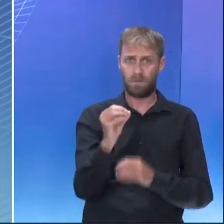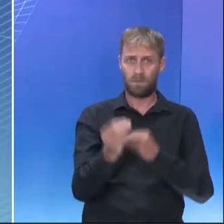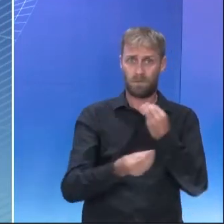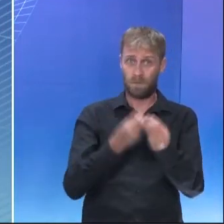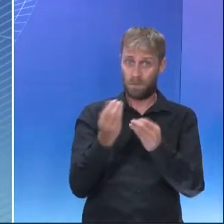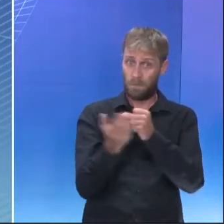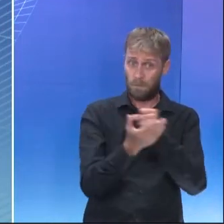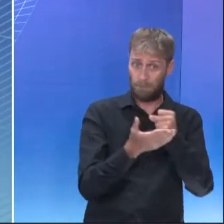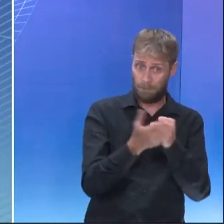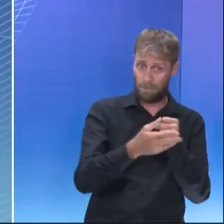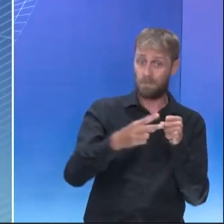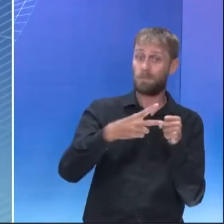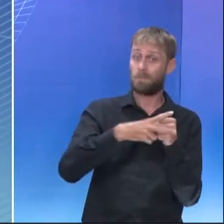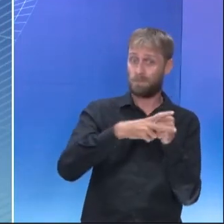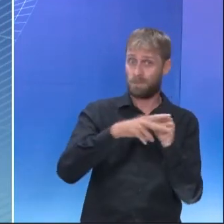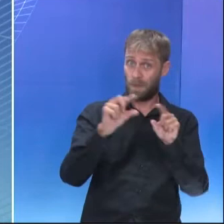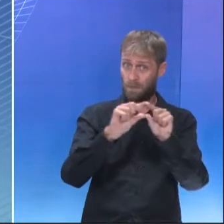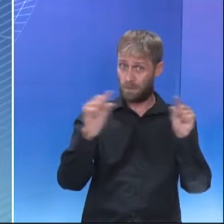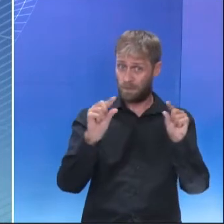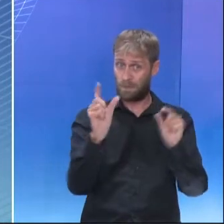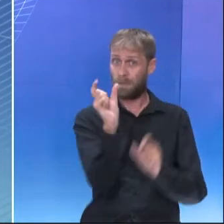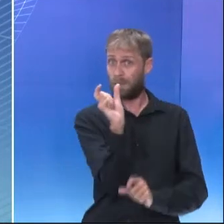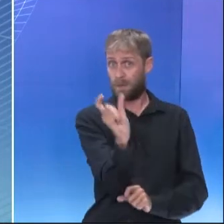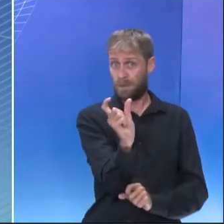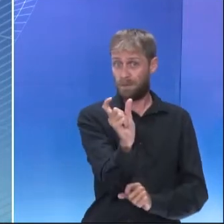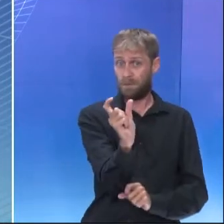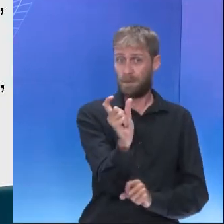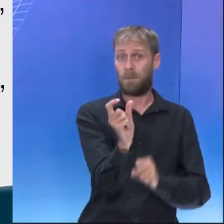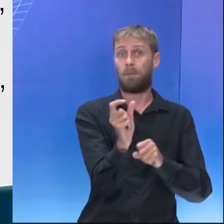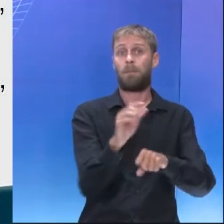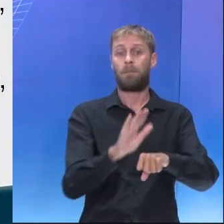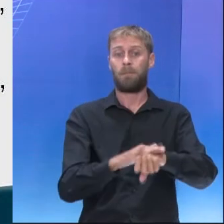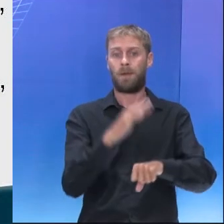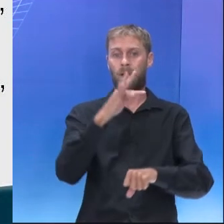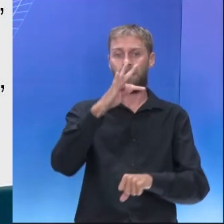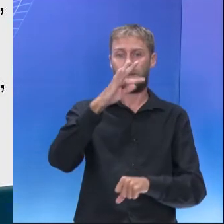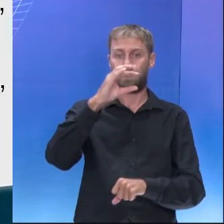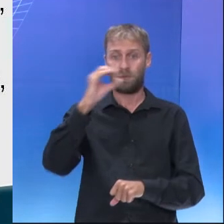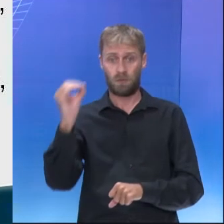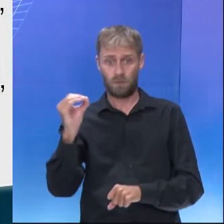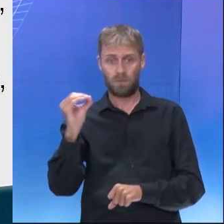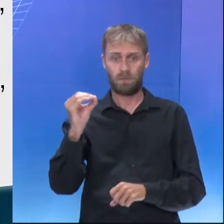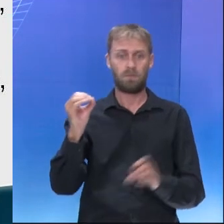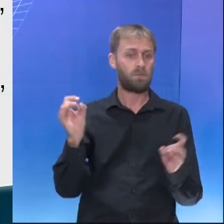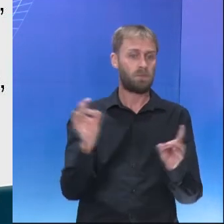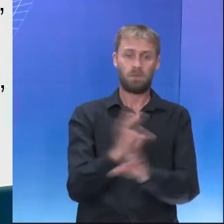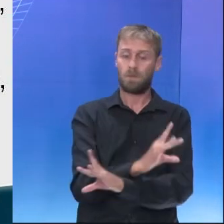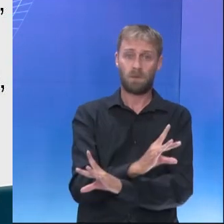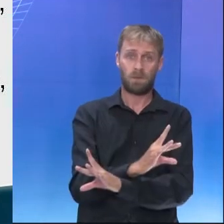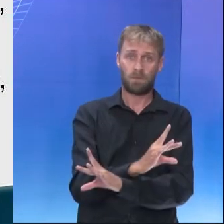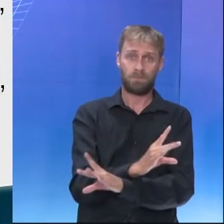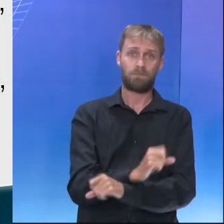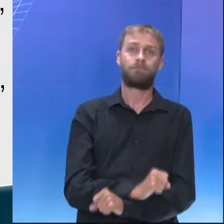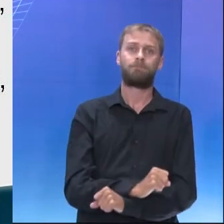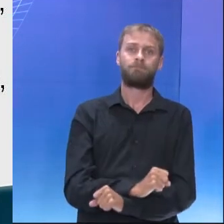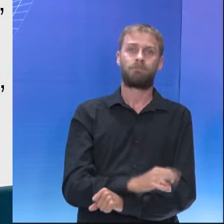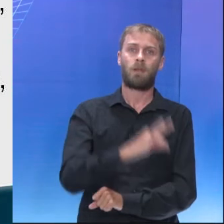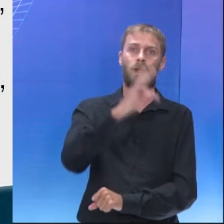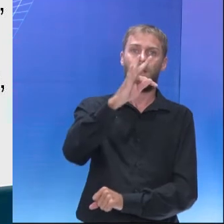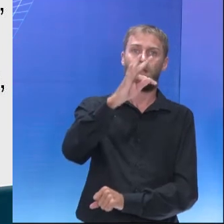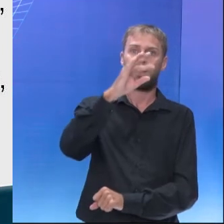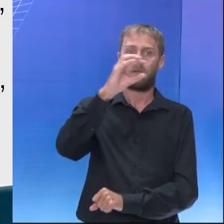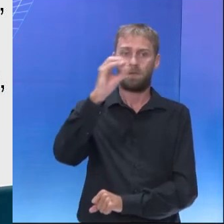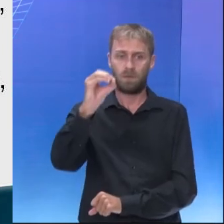base do verbo, né? O to, mais a base do verbo. Pronto, está formado o infinitivo.